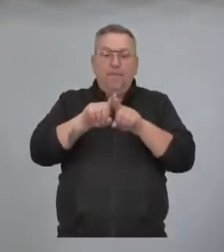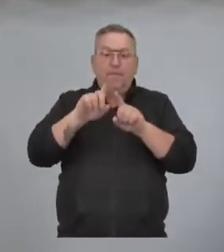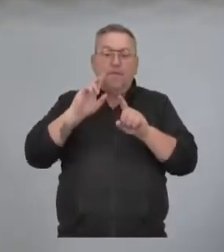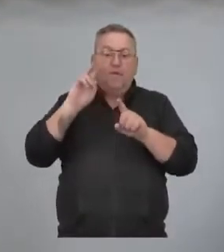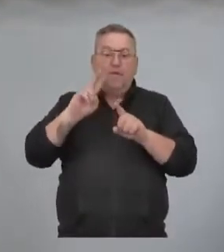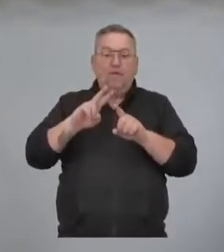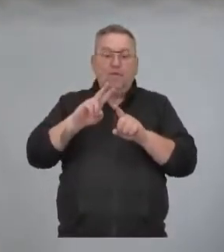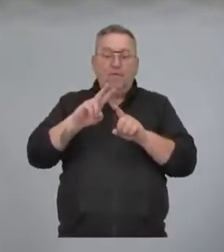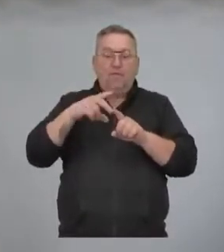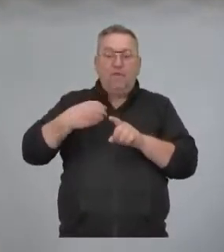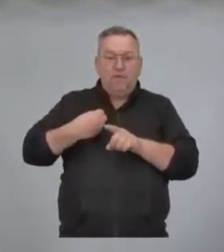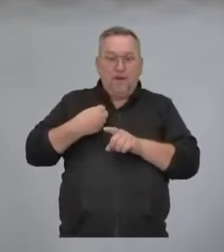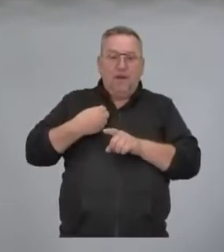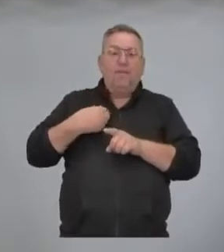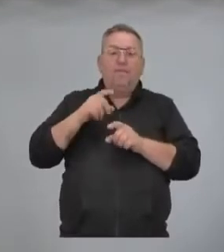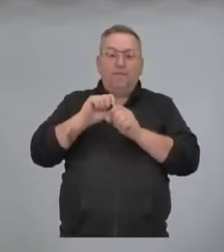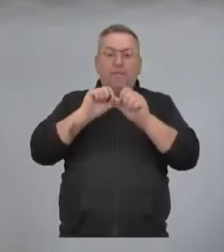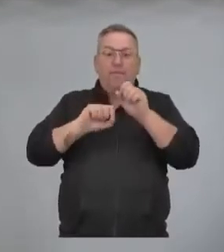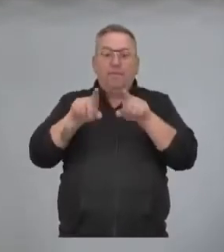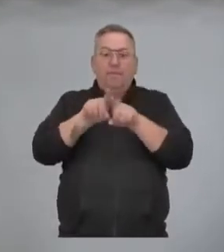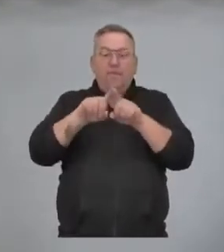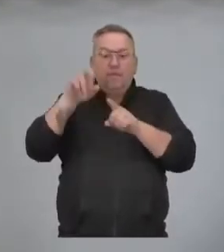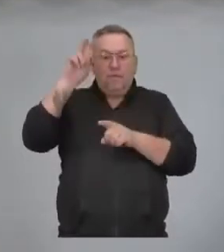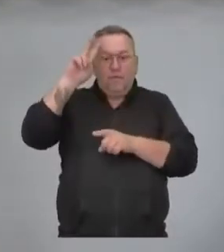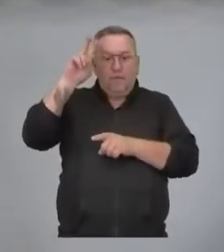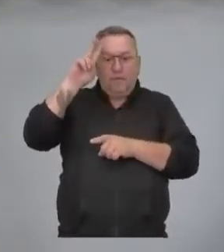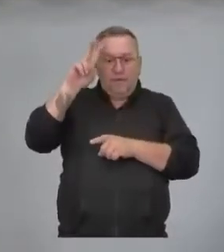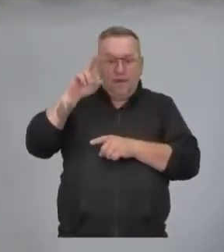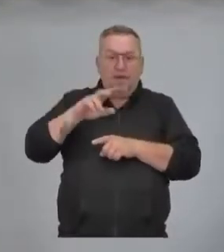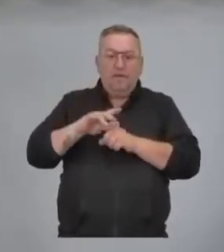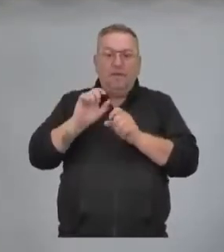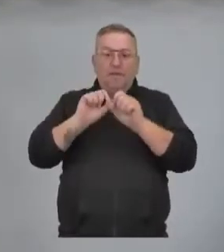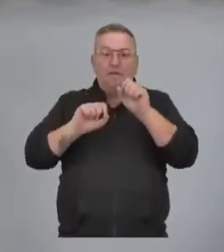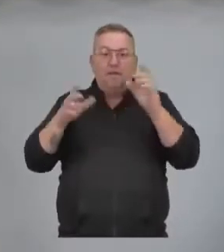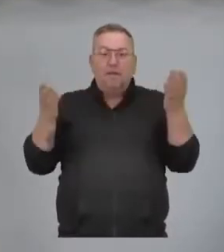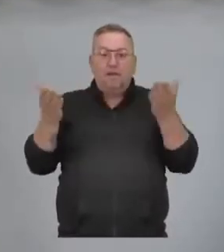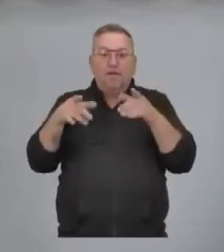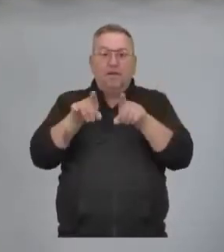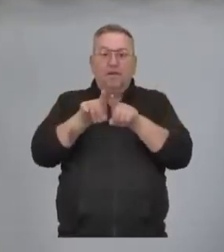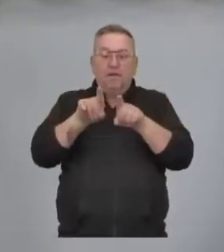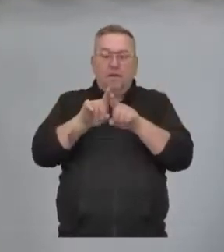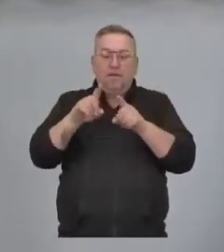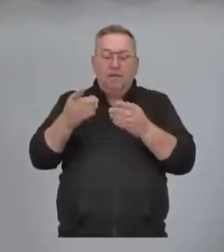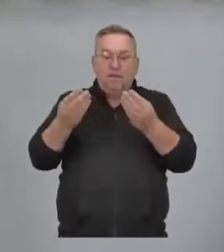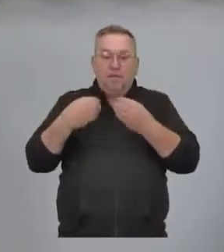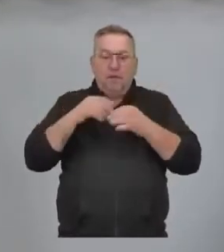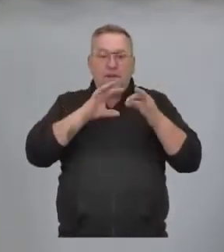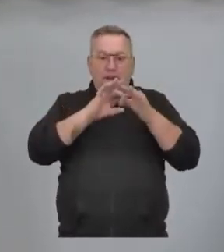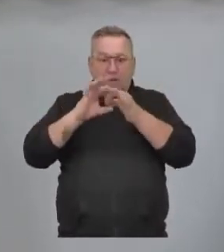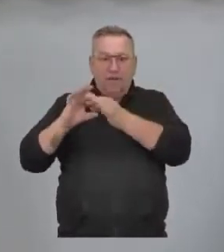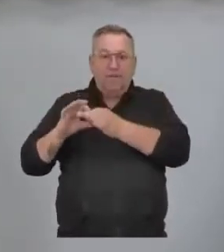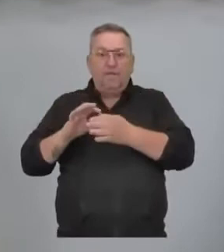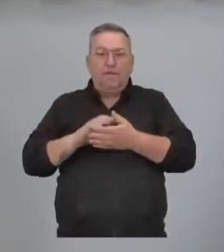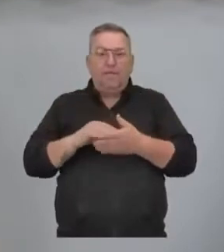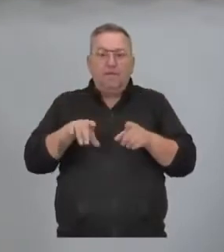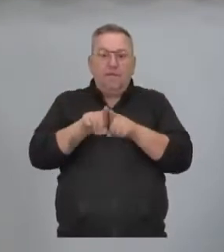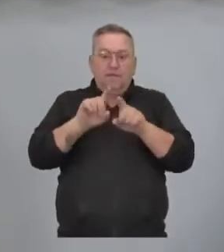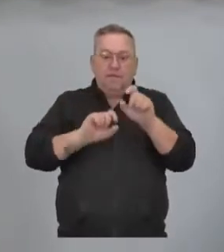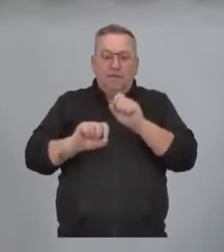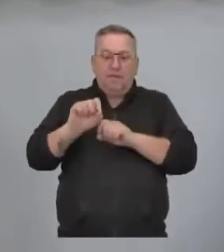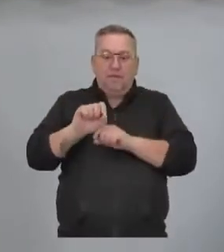eles estão falando, né? Escutar histórias novas, né? Acrescentar no nosso contexto de vida, né? O que aquilo